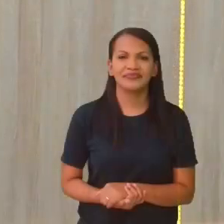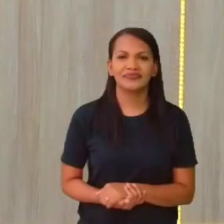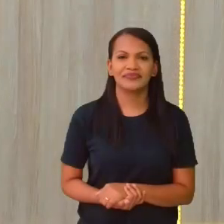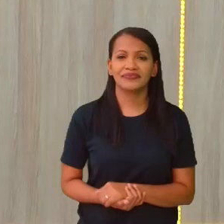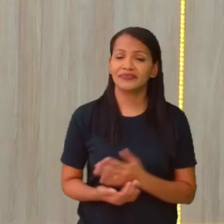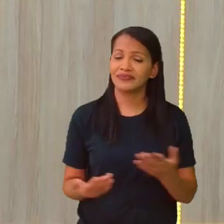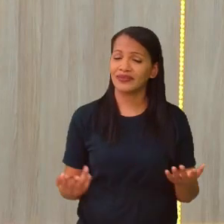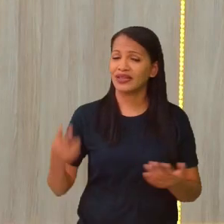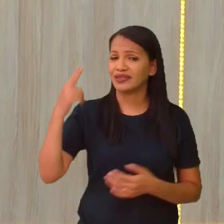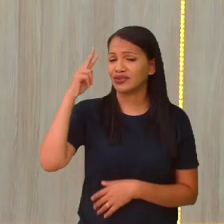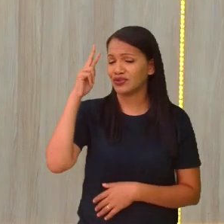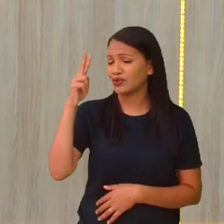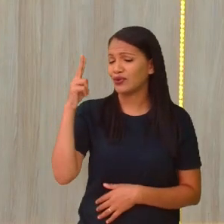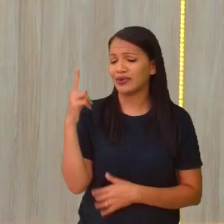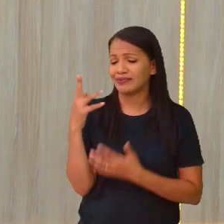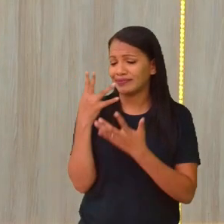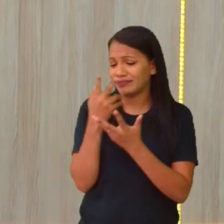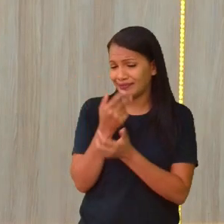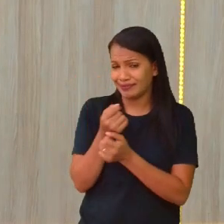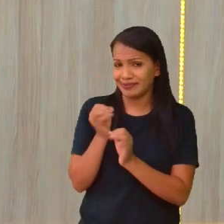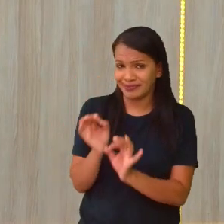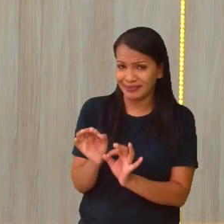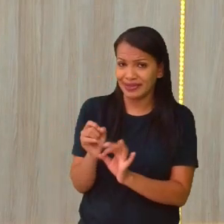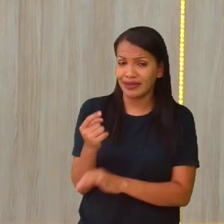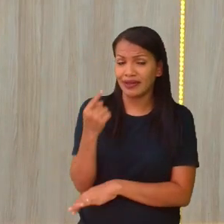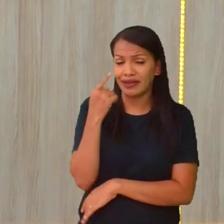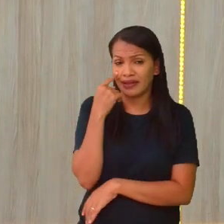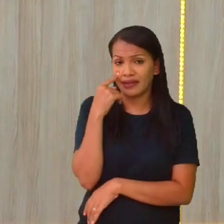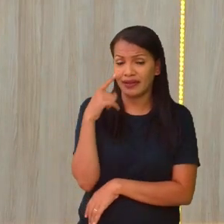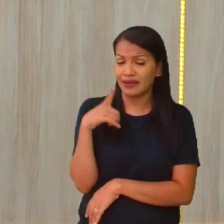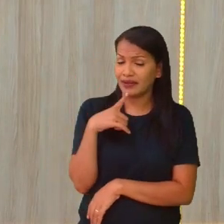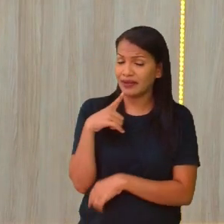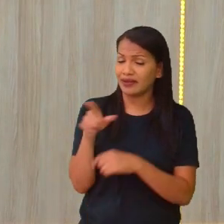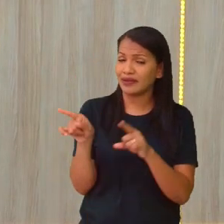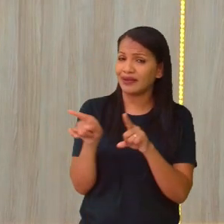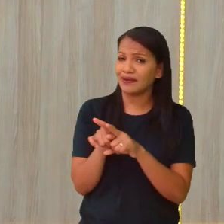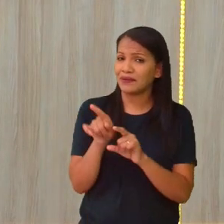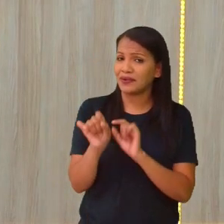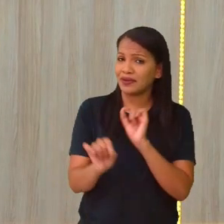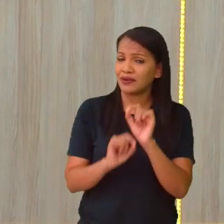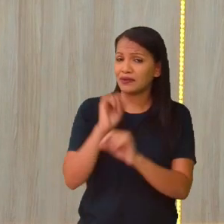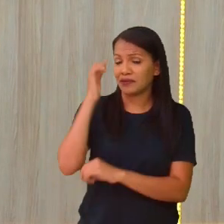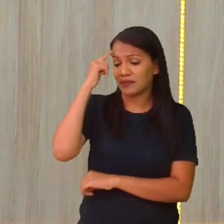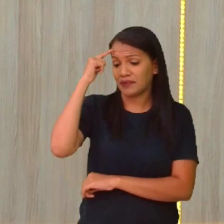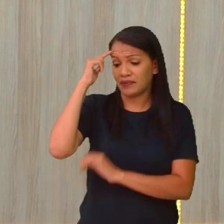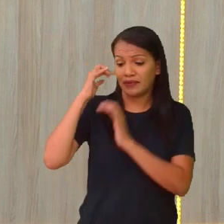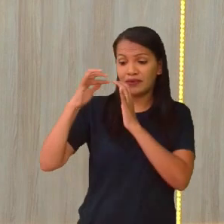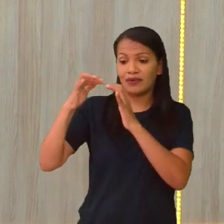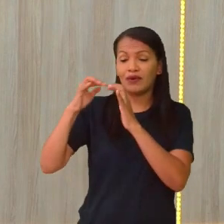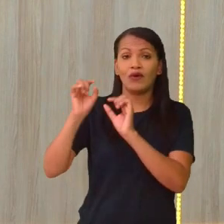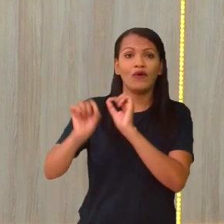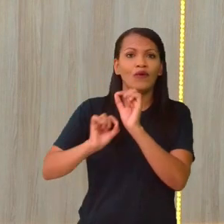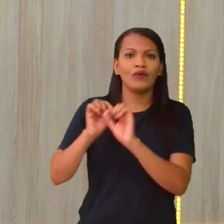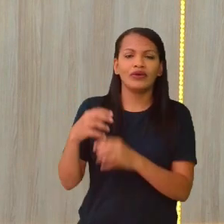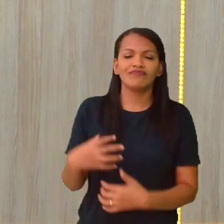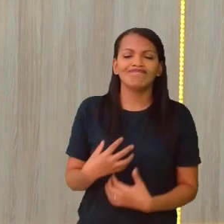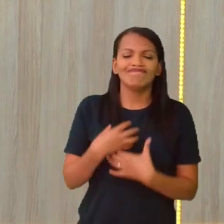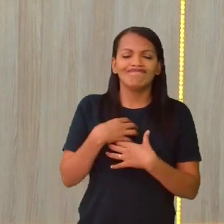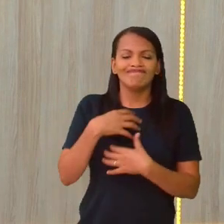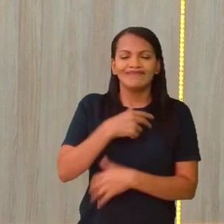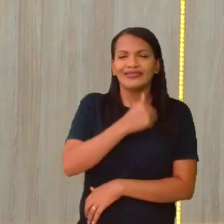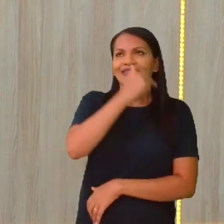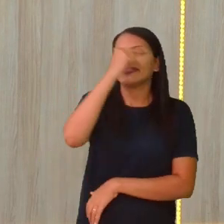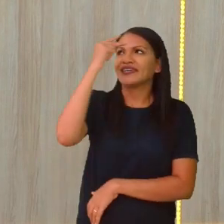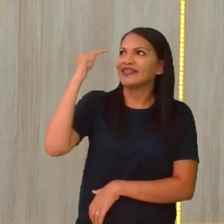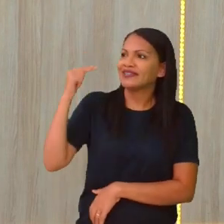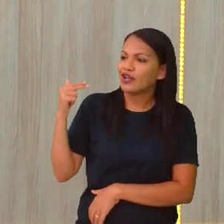Que historinha mais fofinha, né, minha gente? Então aqui a gente tem também uma reflexão sobre o que é o espírito natalino. A gente